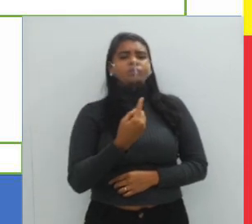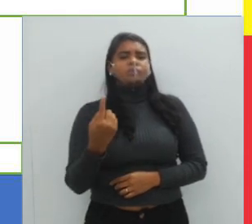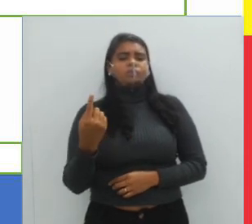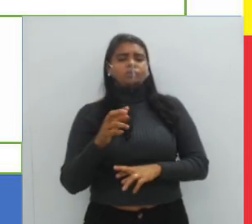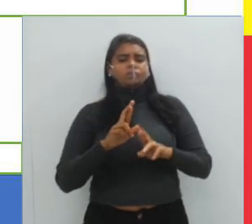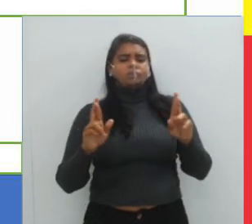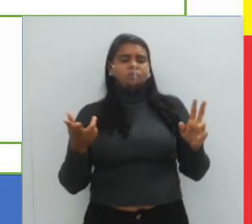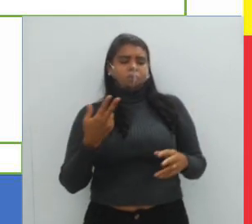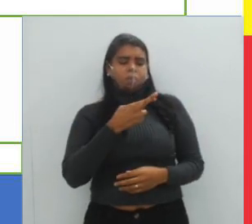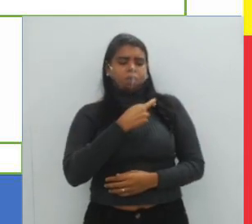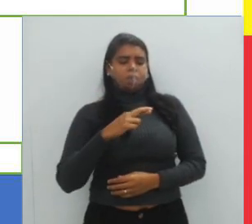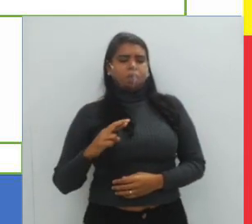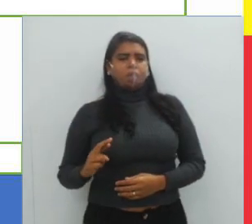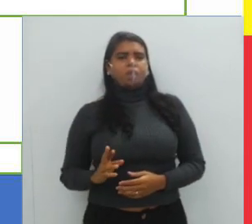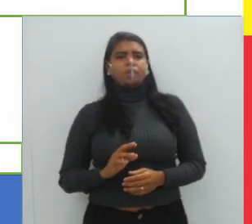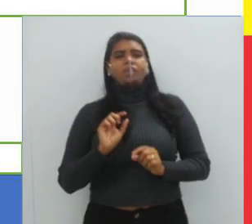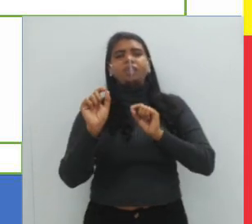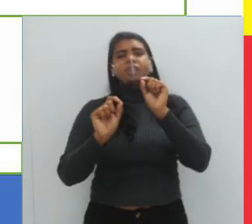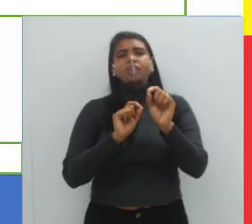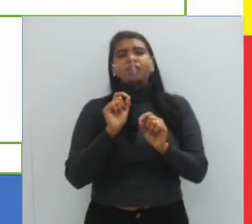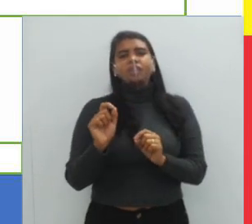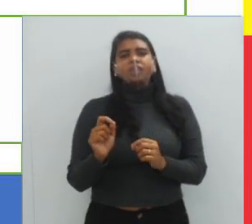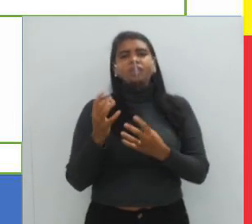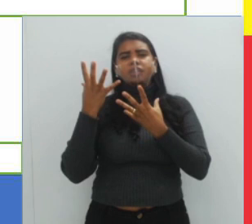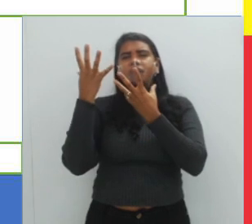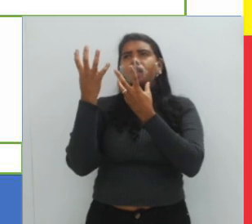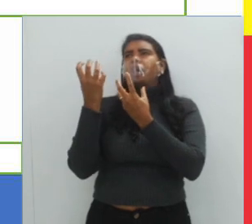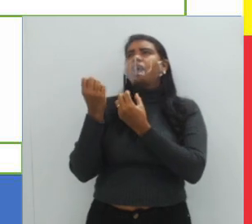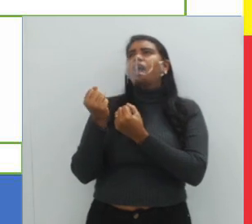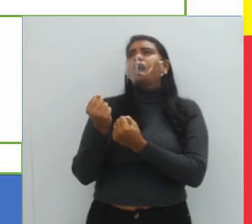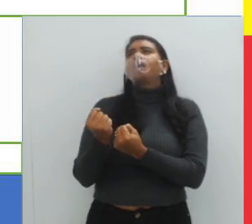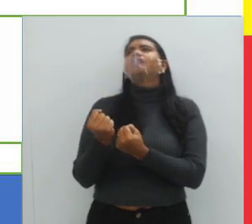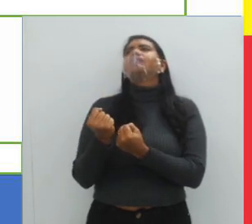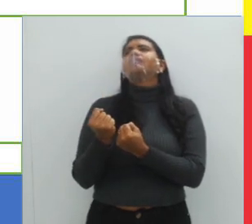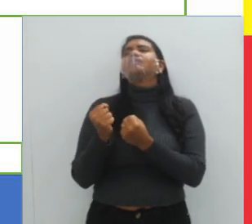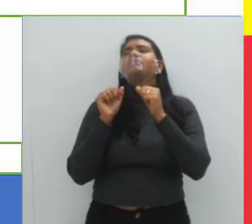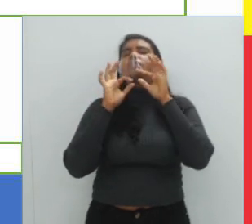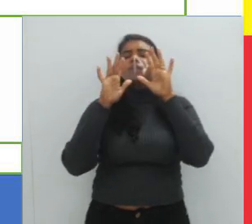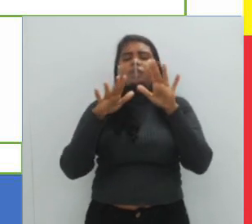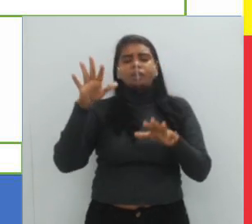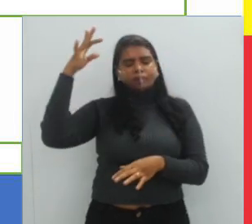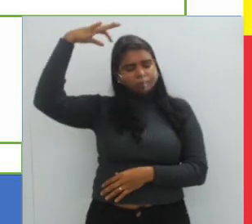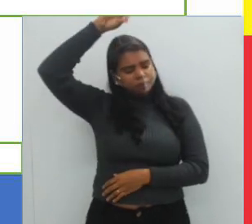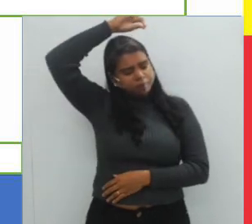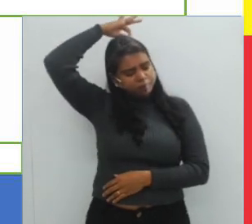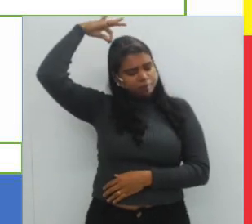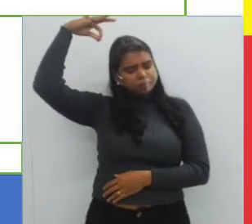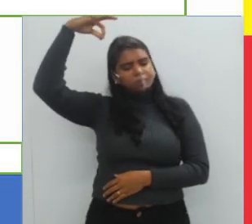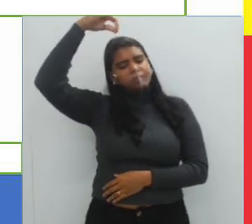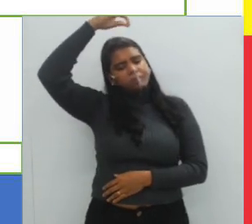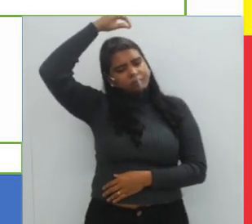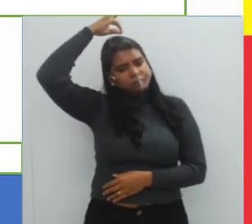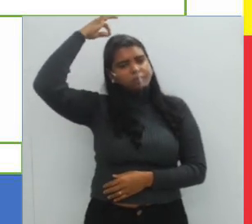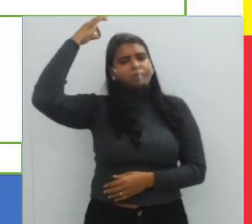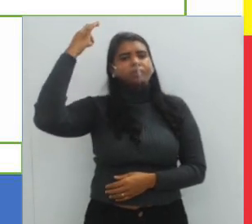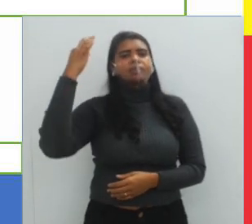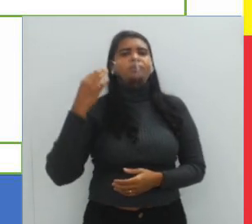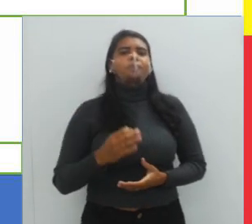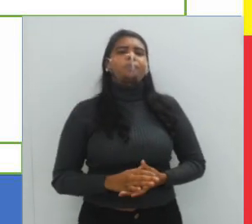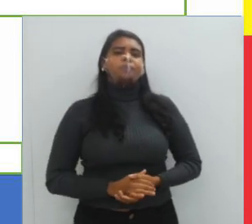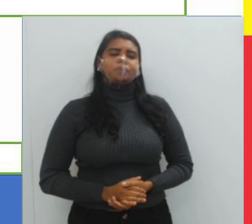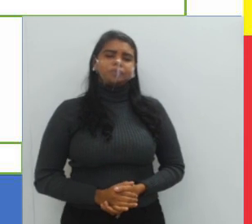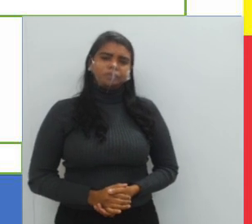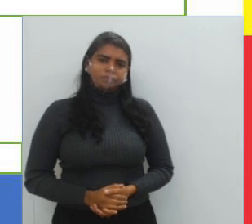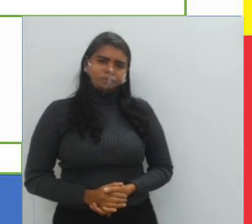cada religião. Segundo ponto, é aquilo que recebeu a consagração, que se